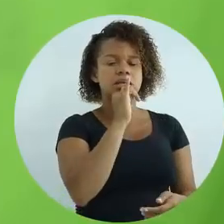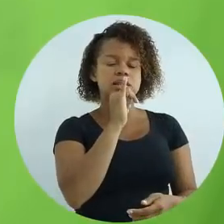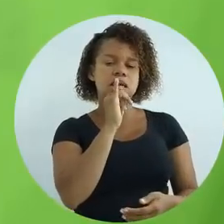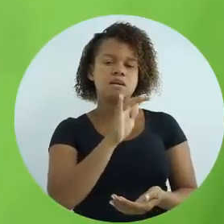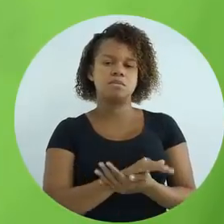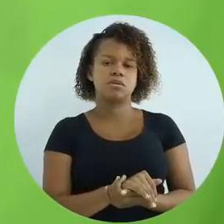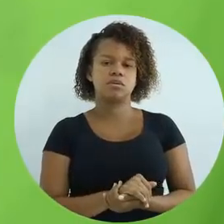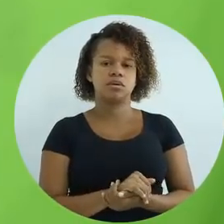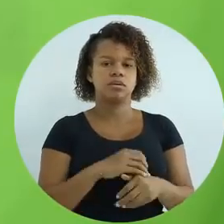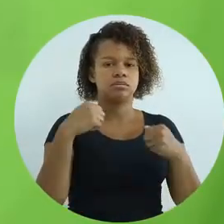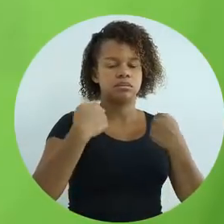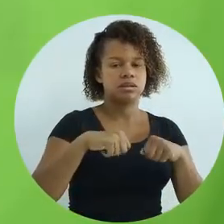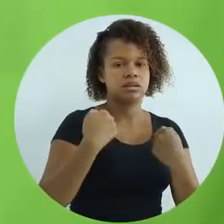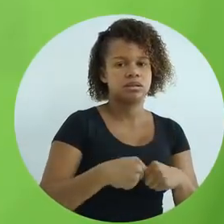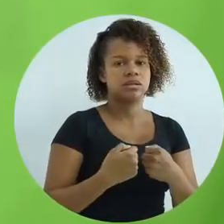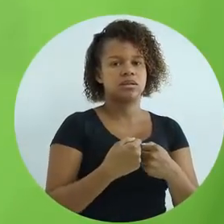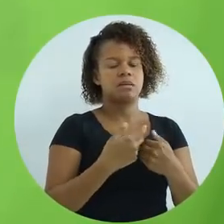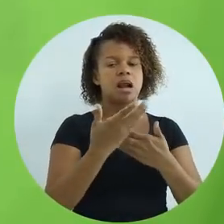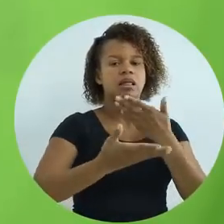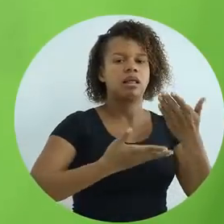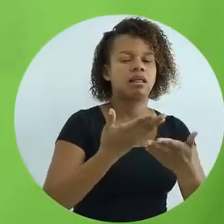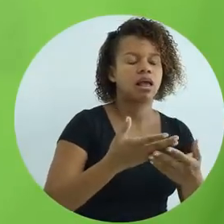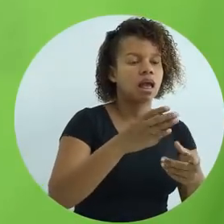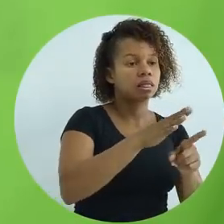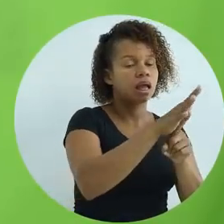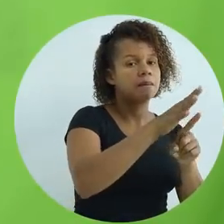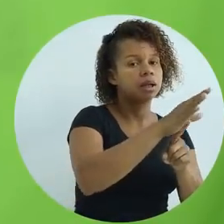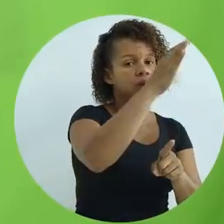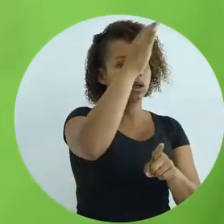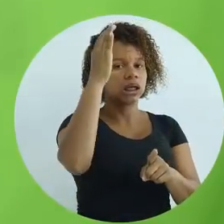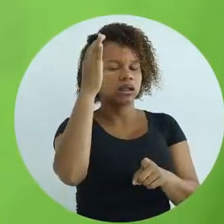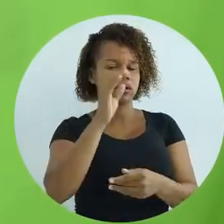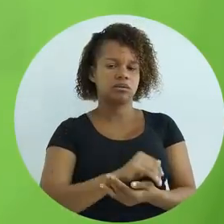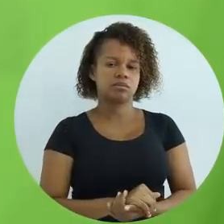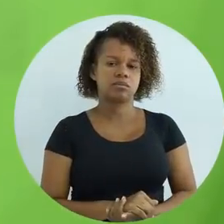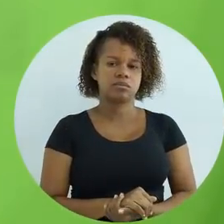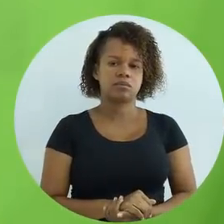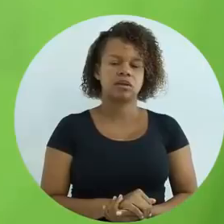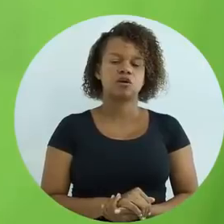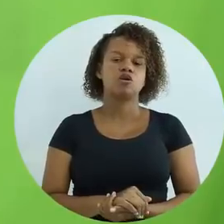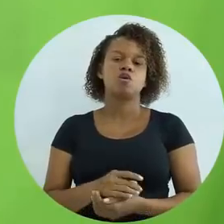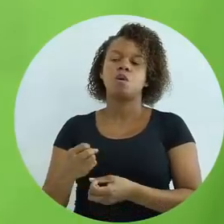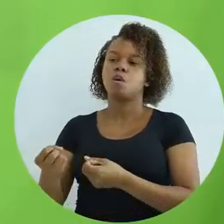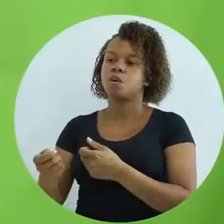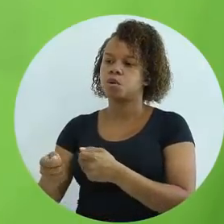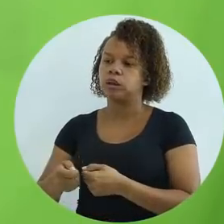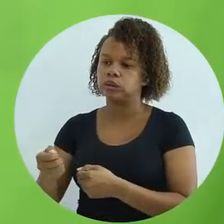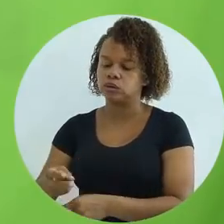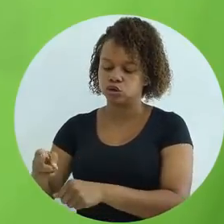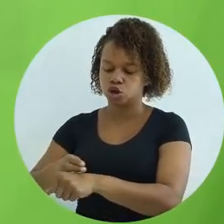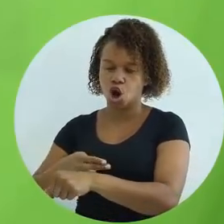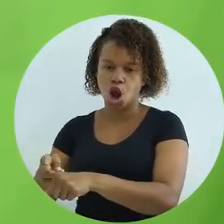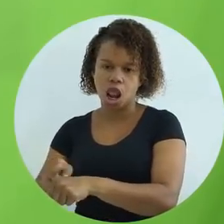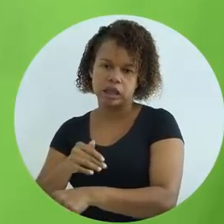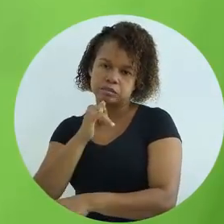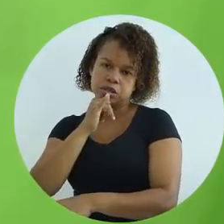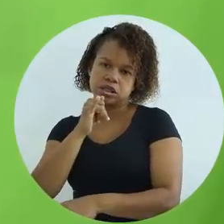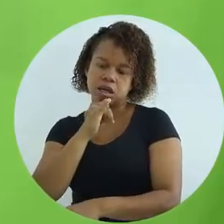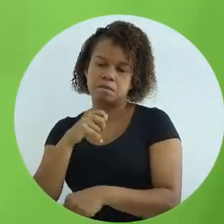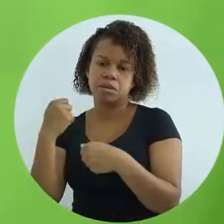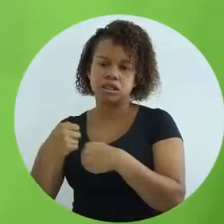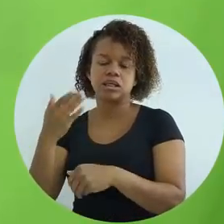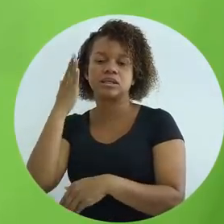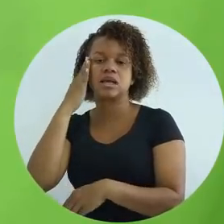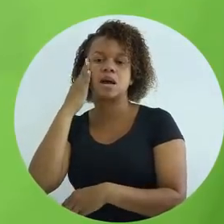exemplo, necessária para poder atender a essa demanda do cliente. Um produtor de chocolate, por exemplo,